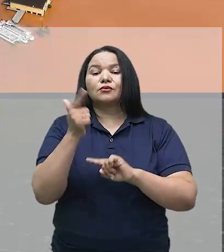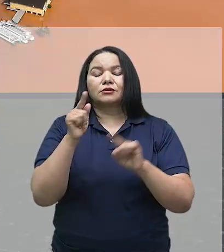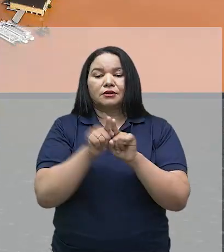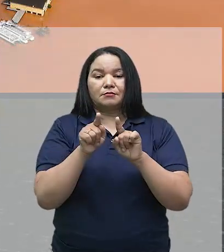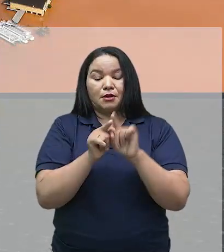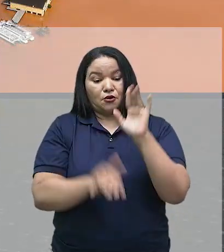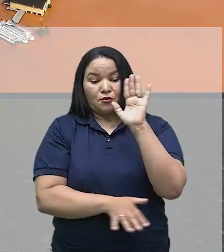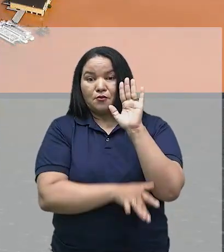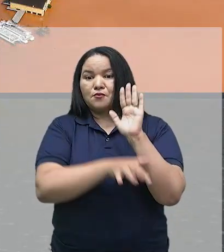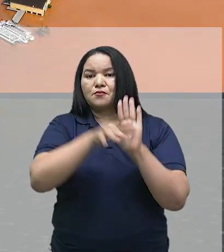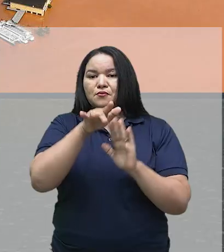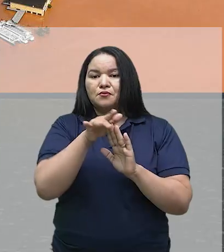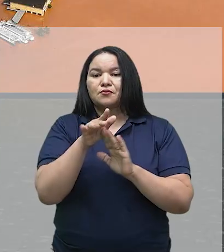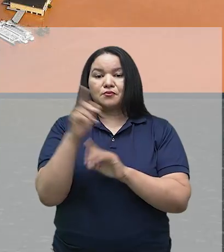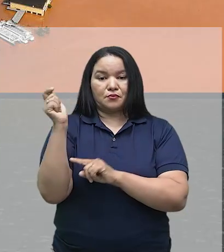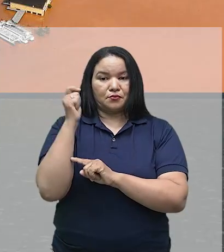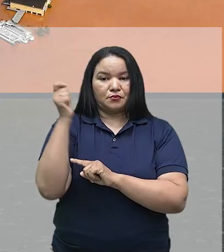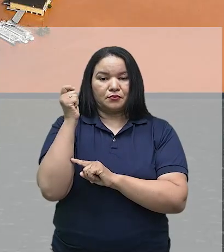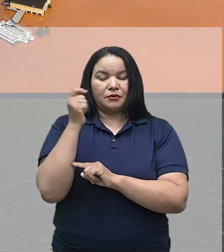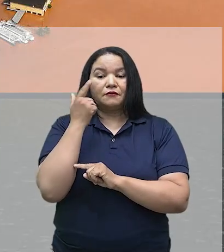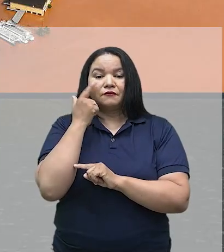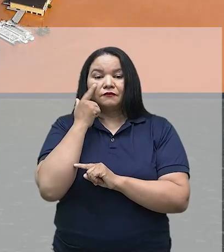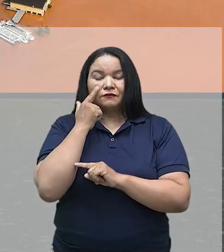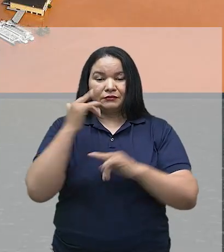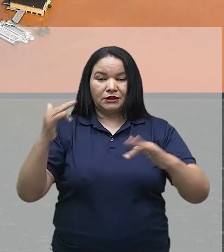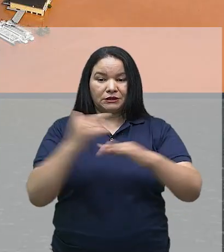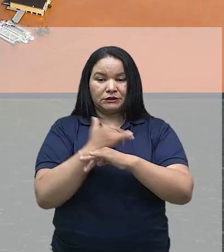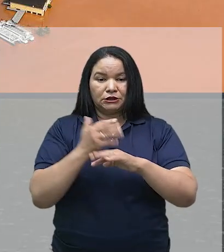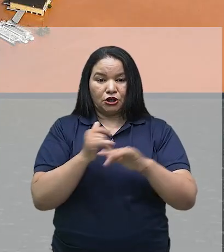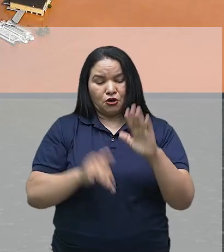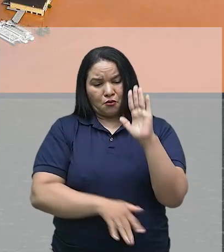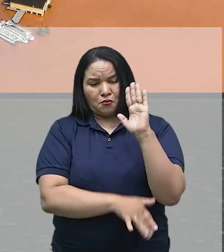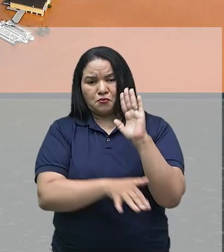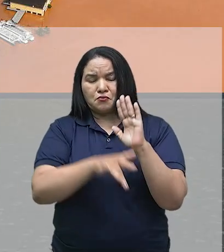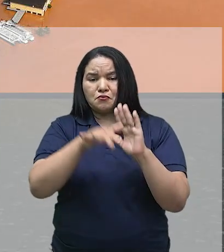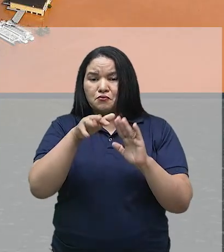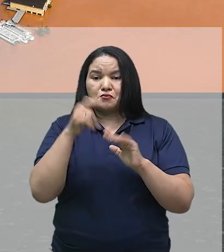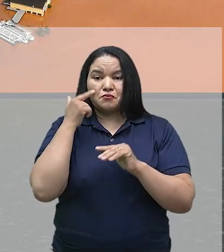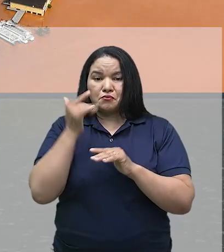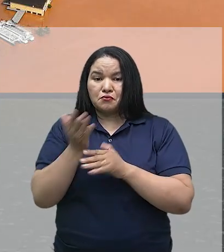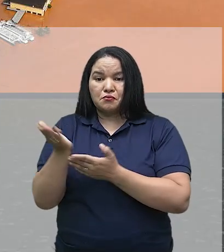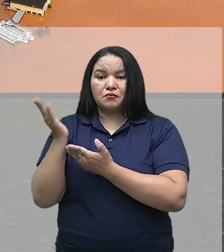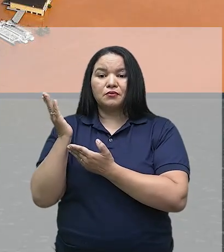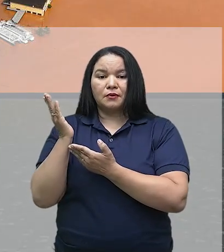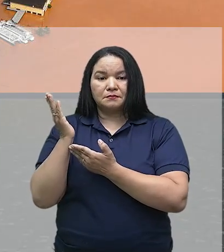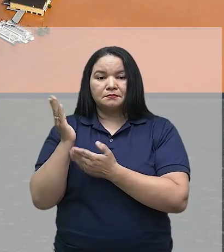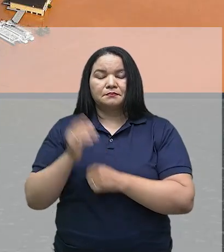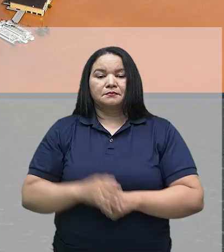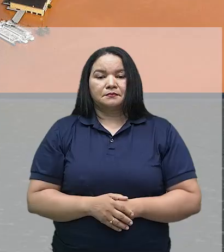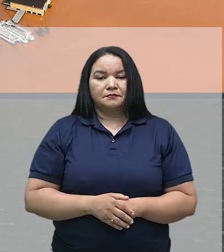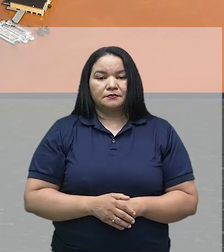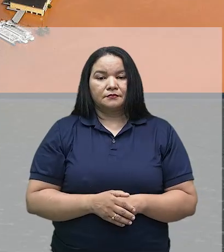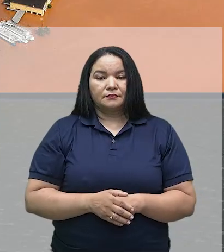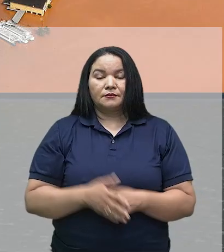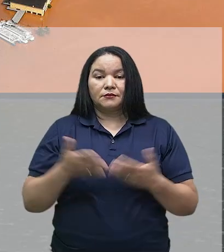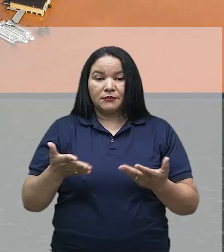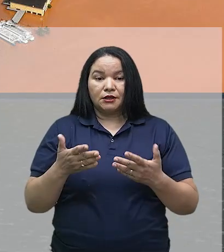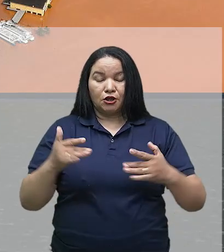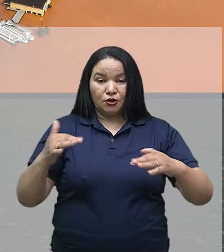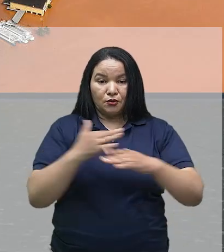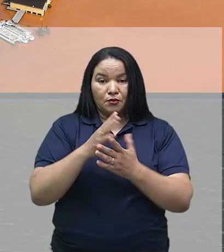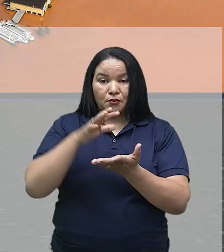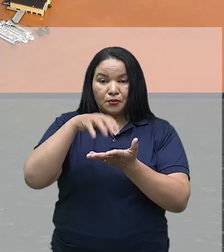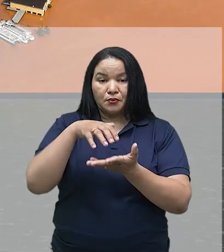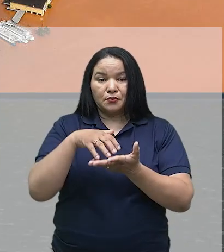Sul. Vejam essa imagem que mostra a cidade totalmente alagada, coberta de água. Vejam que aí é o centro de